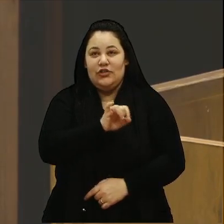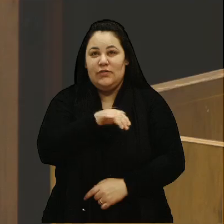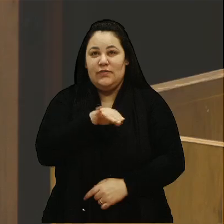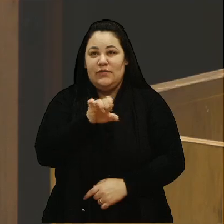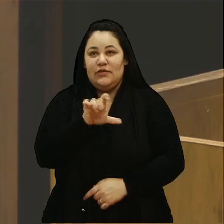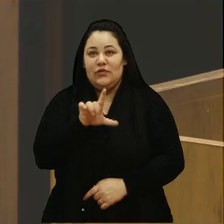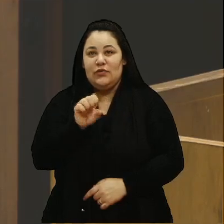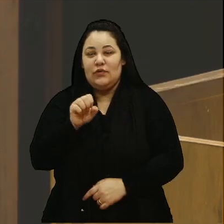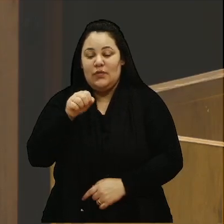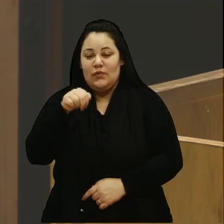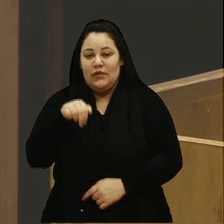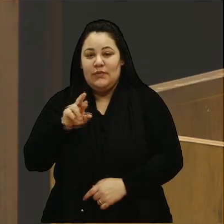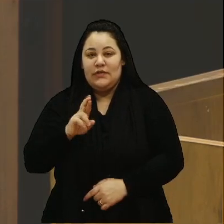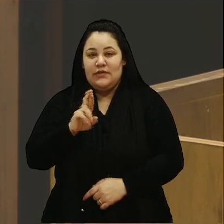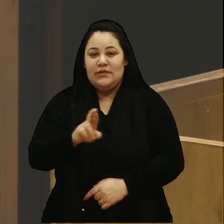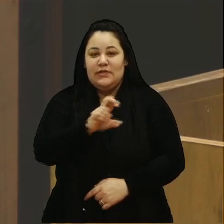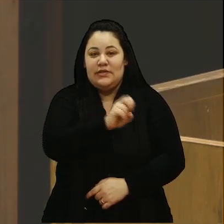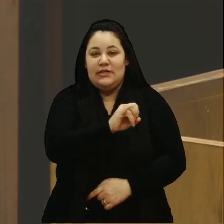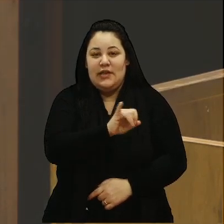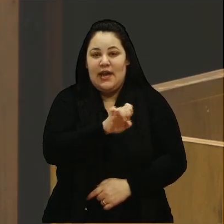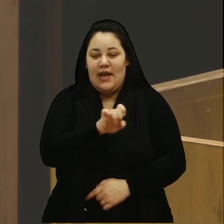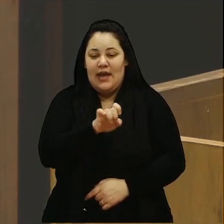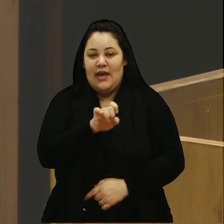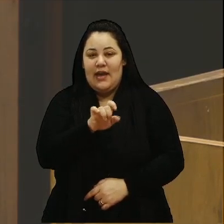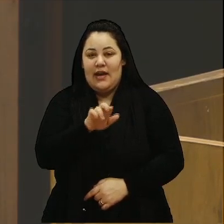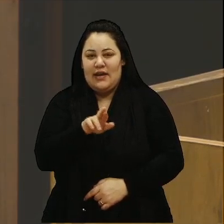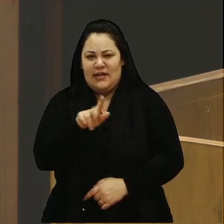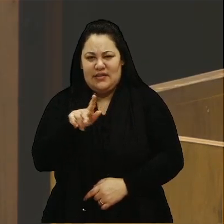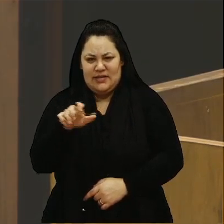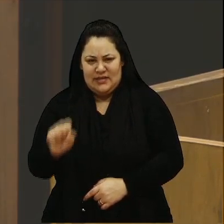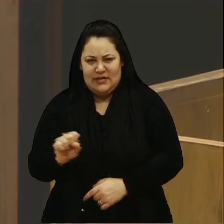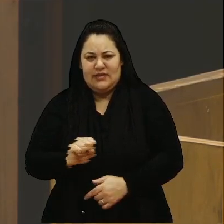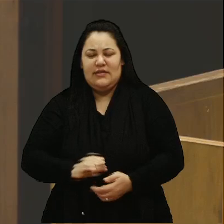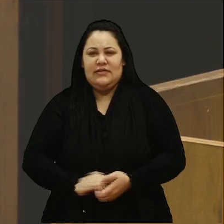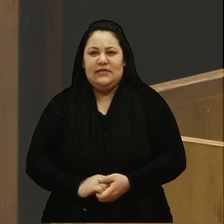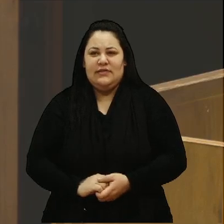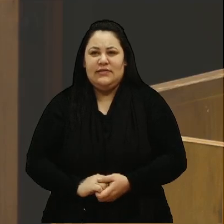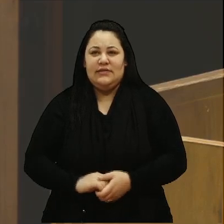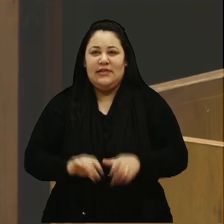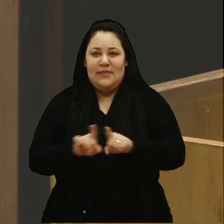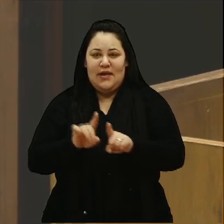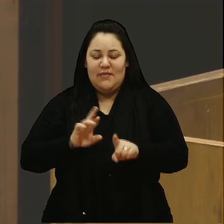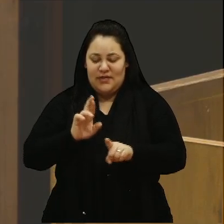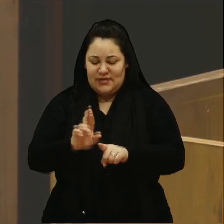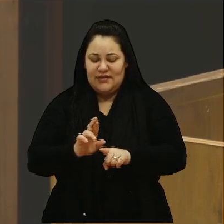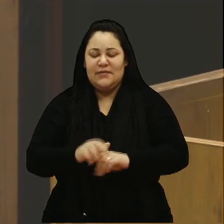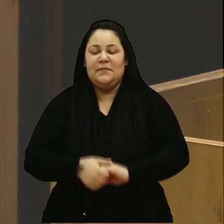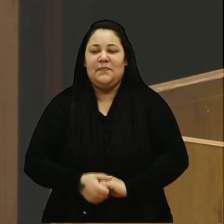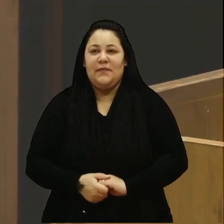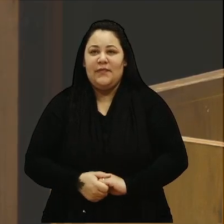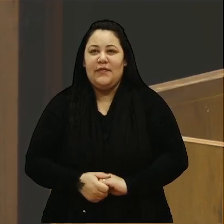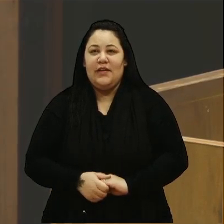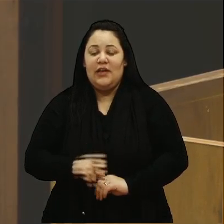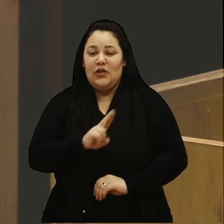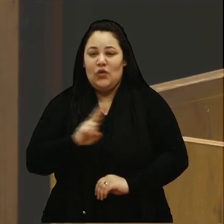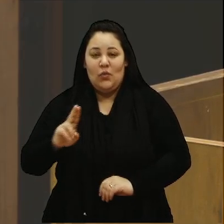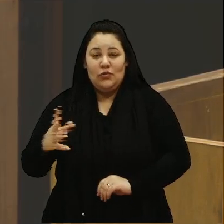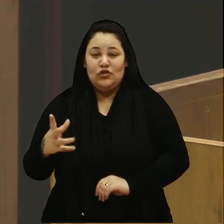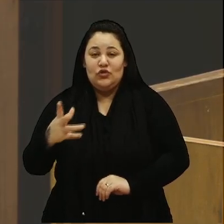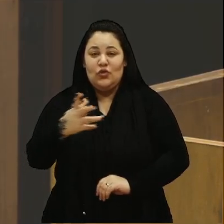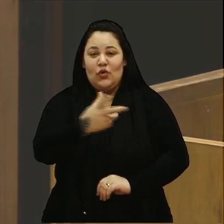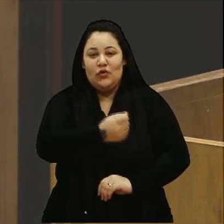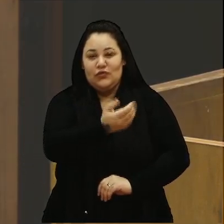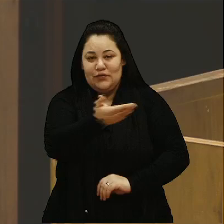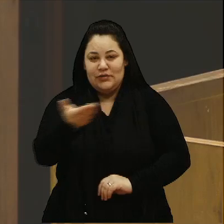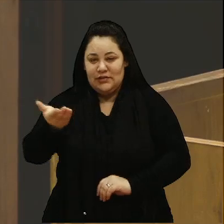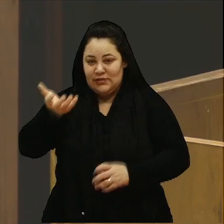CIEX, Muito obrigado pelo apoio, pela presença, sempre bem-vindo. E, em nome desses, eu